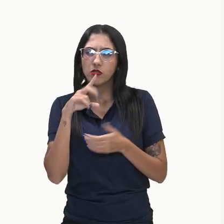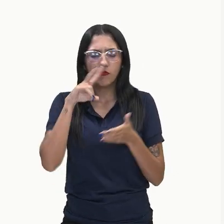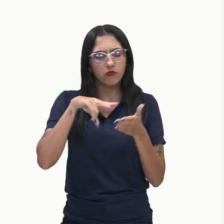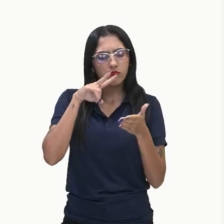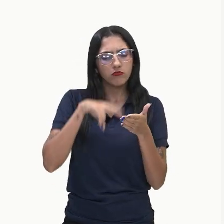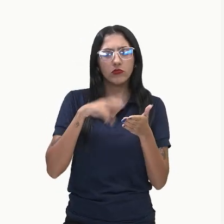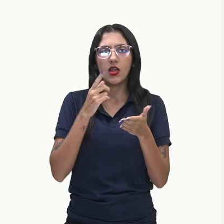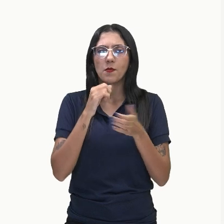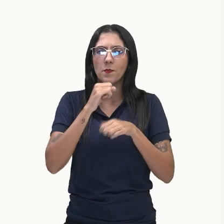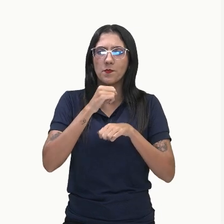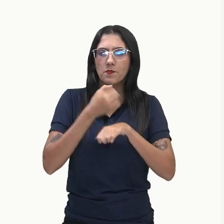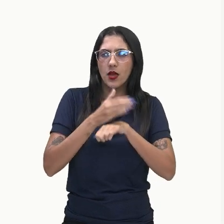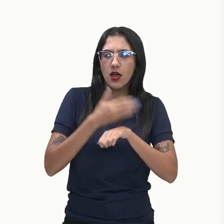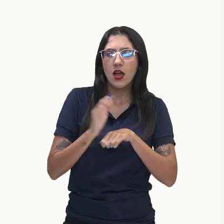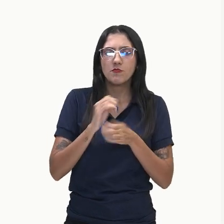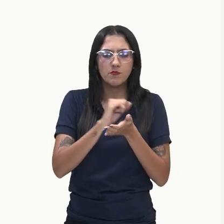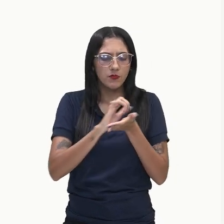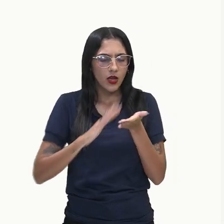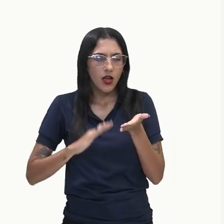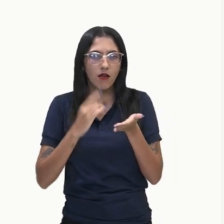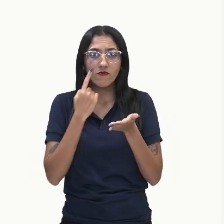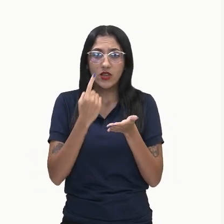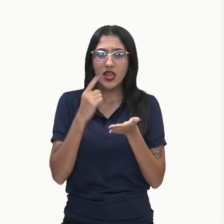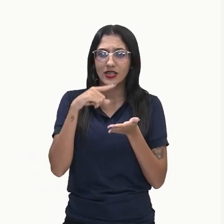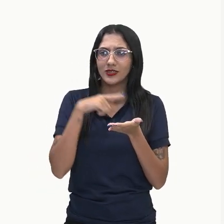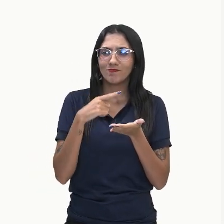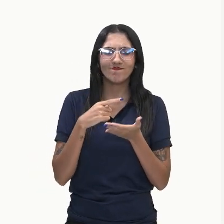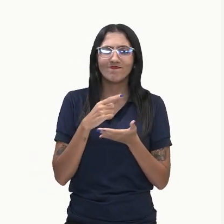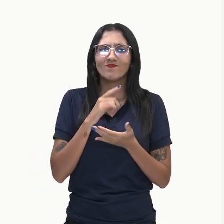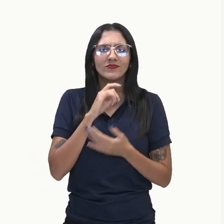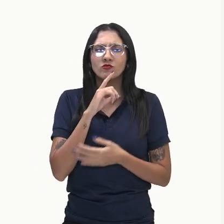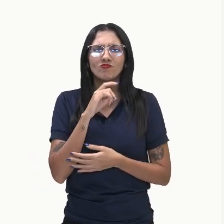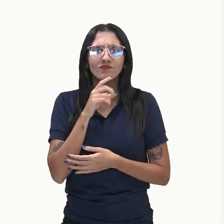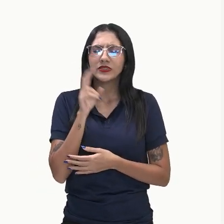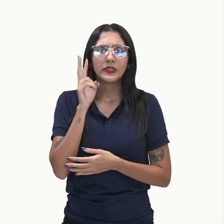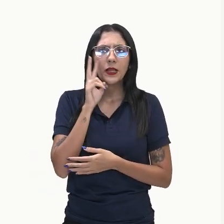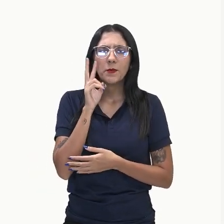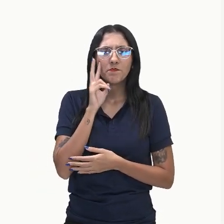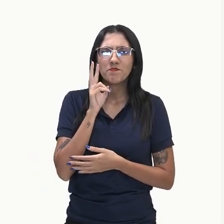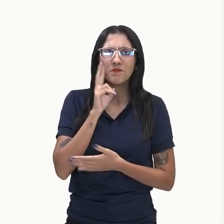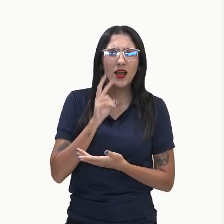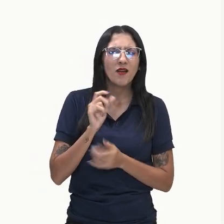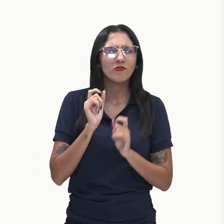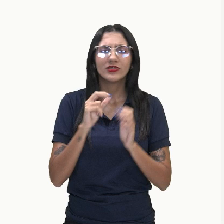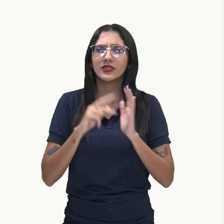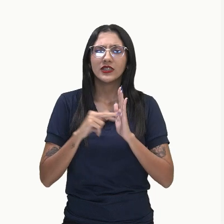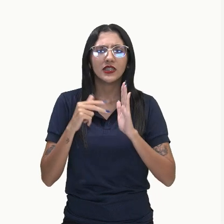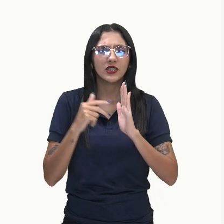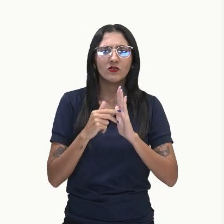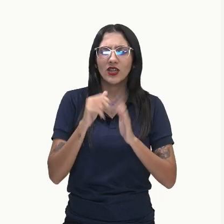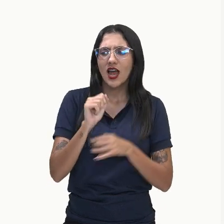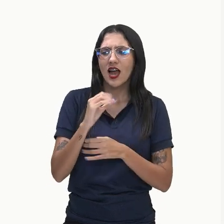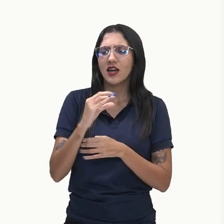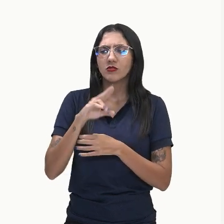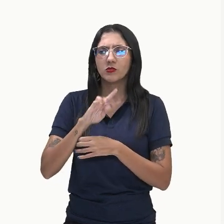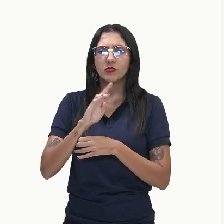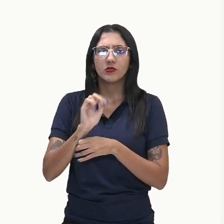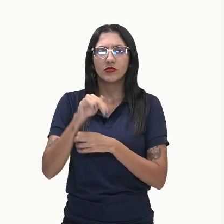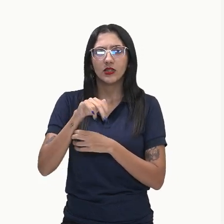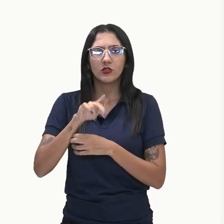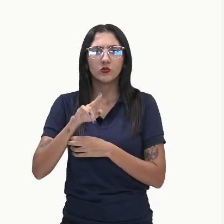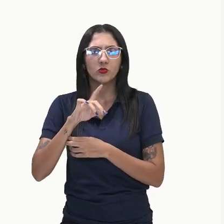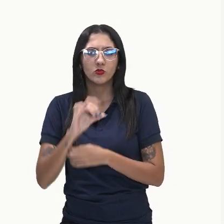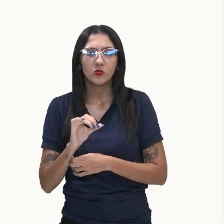fazendo prova, quer aparecer acutângulo e você não consiga lembrar, não é? O que é que ele é ali, o que é que se